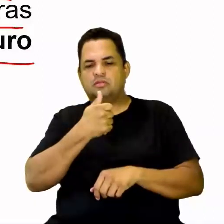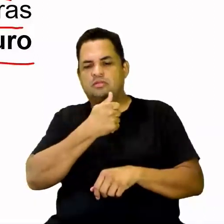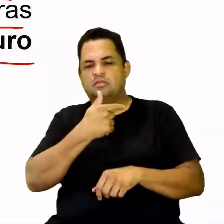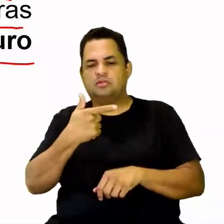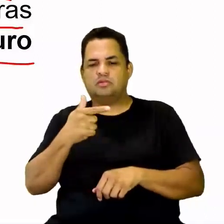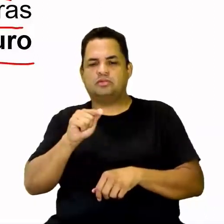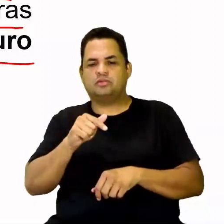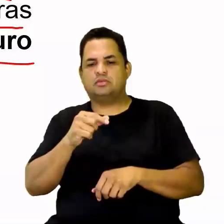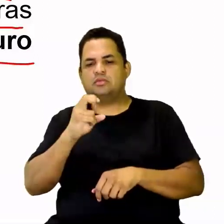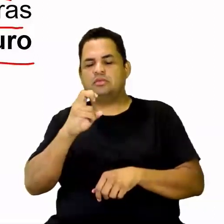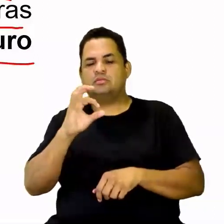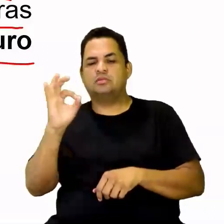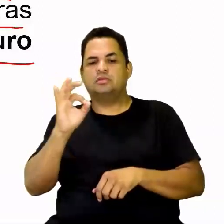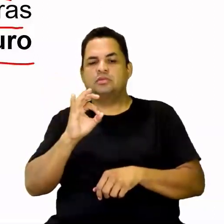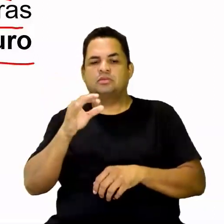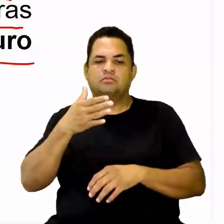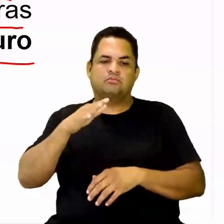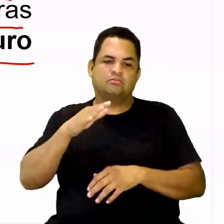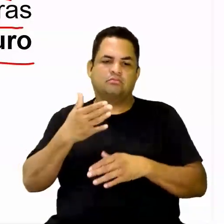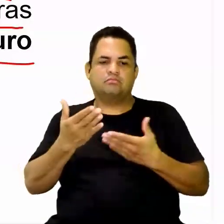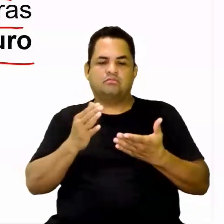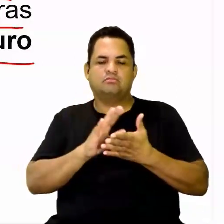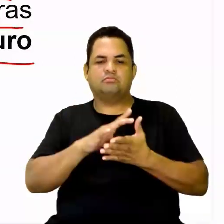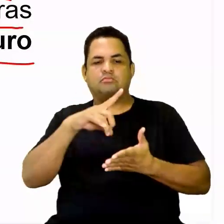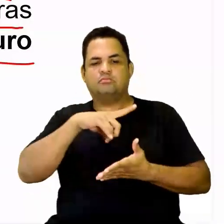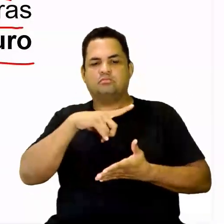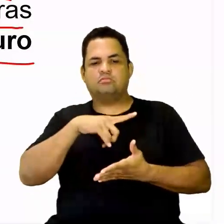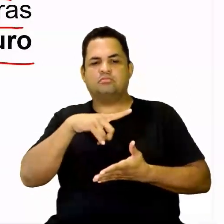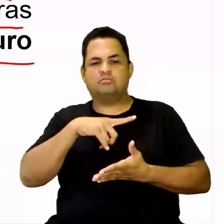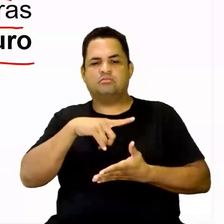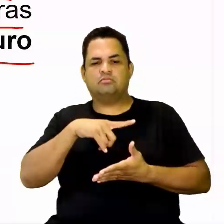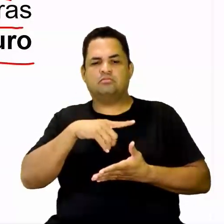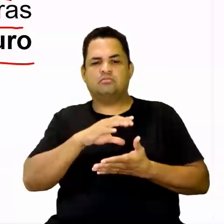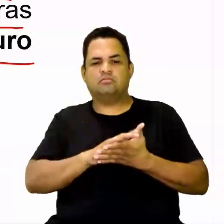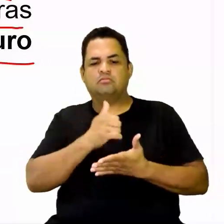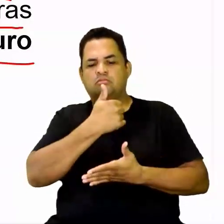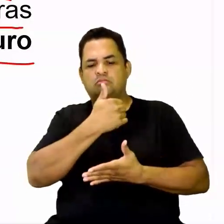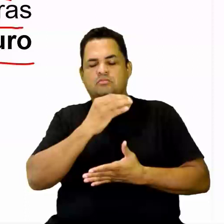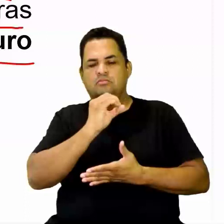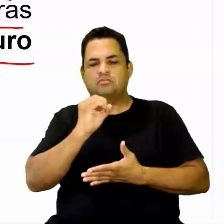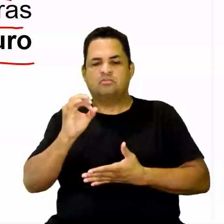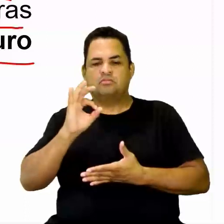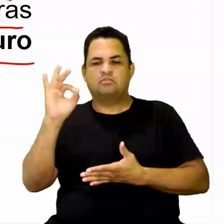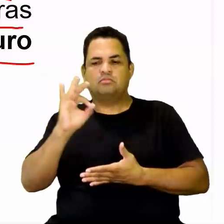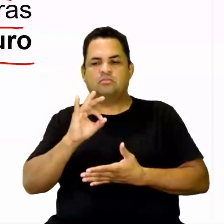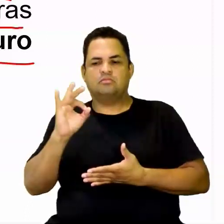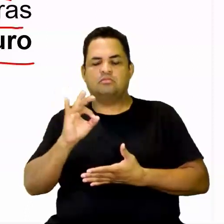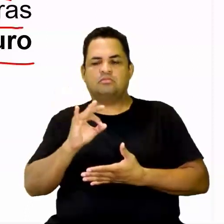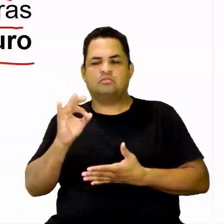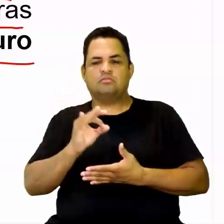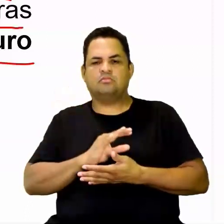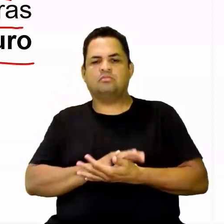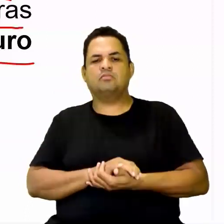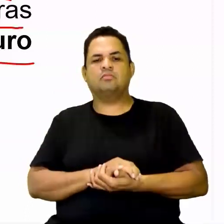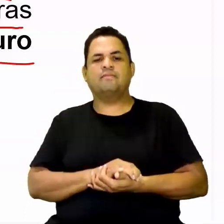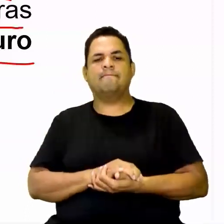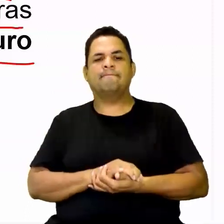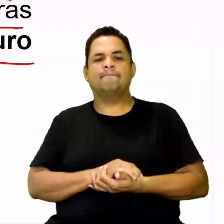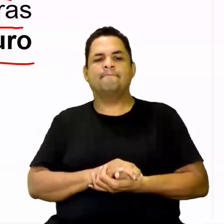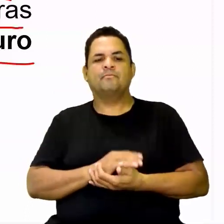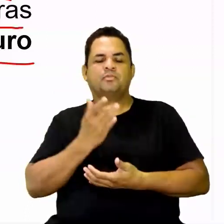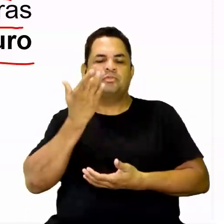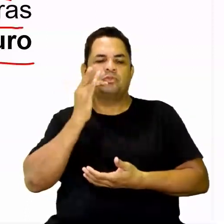12,5% aproximadamente. Então, eu tenho aqui 100% de ouro